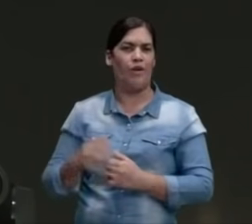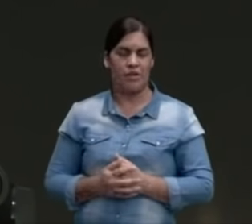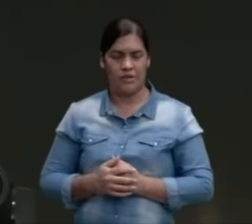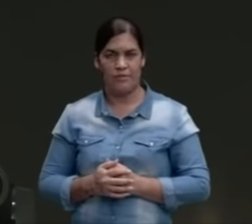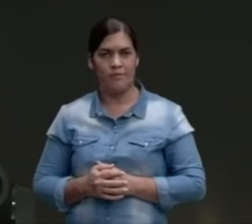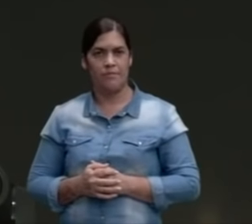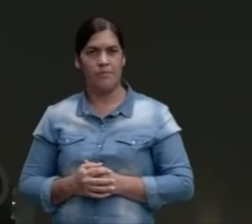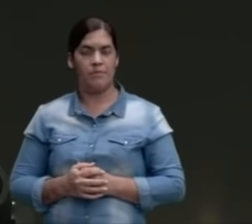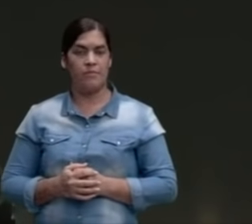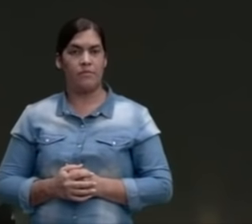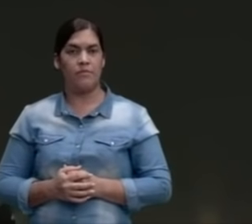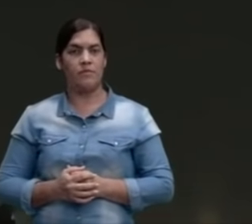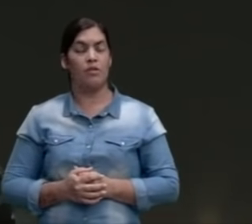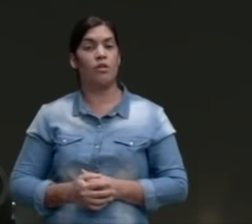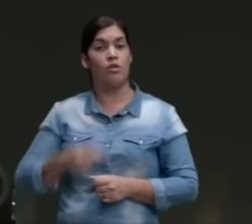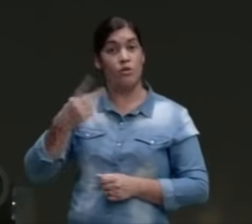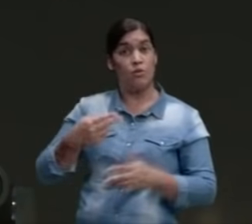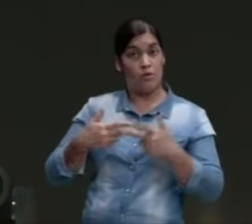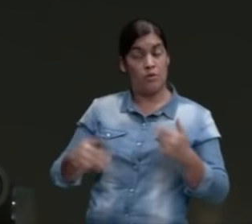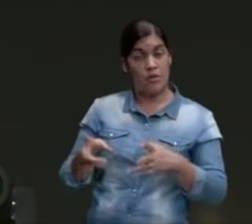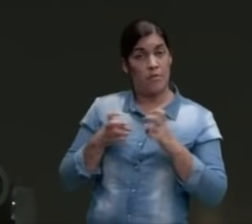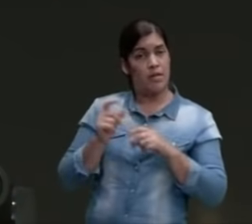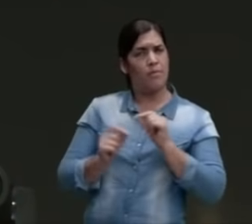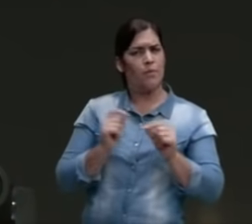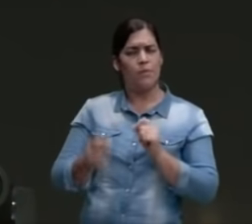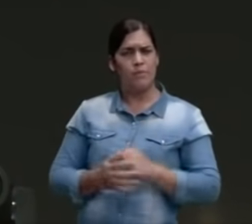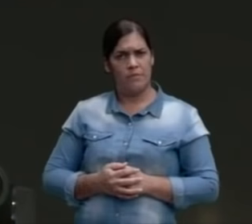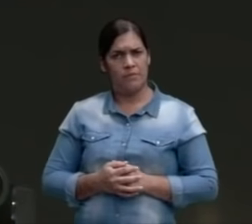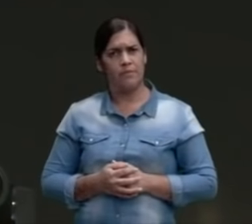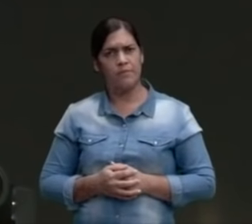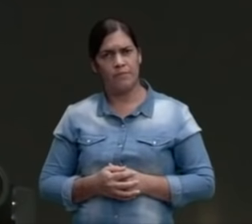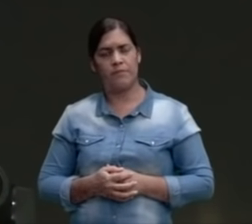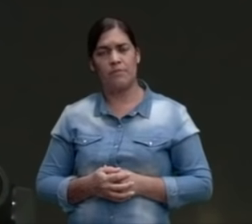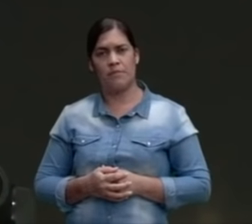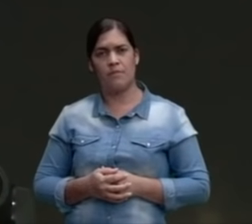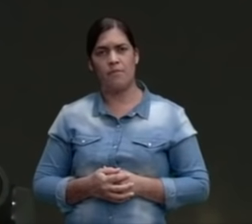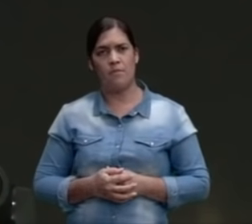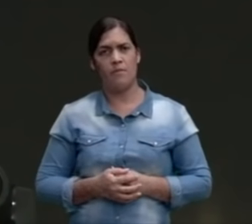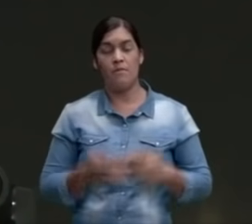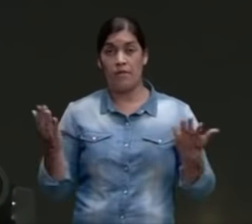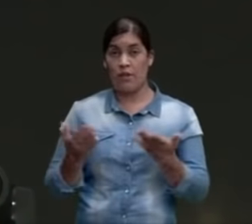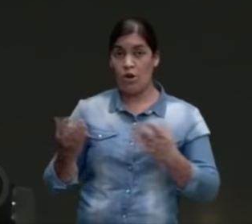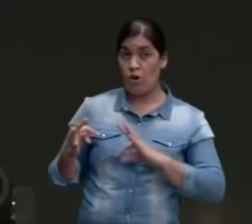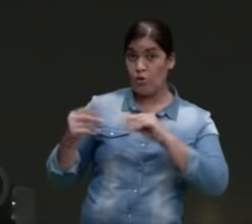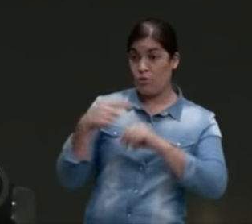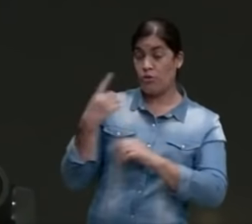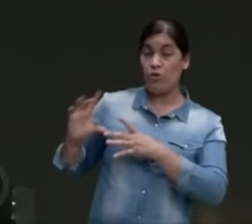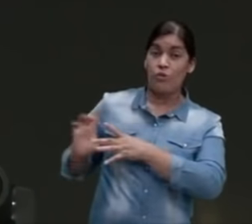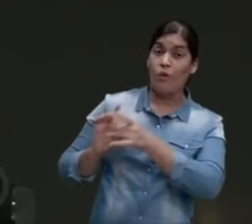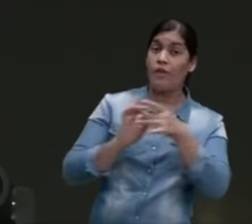Irmãos, o segundo sinal que eu percebo aqui é que agora todos nós estamos